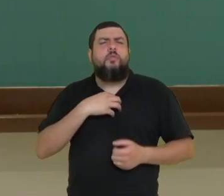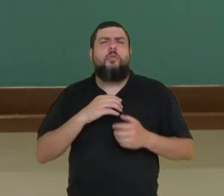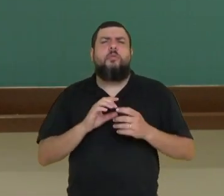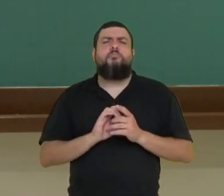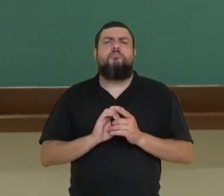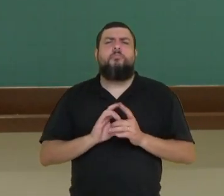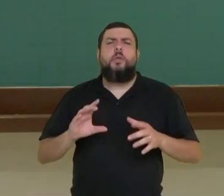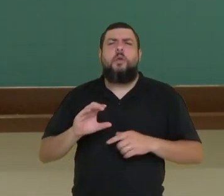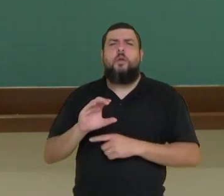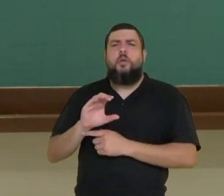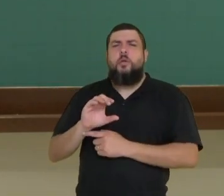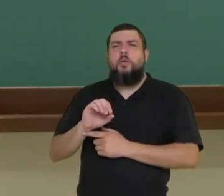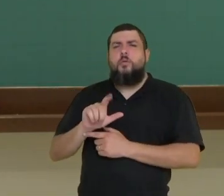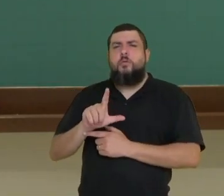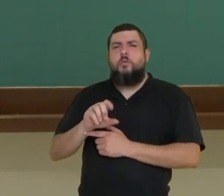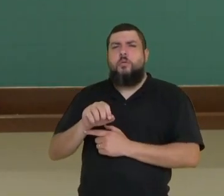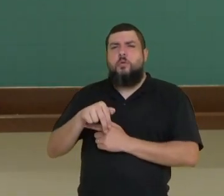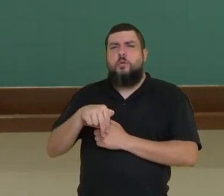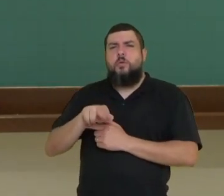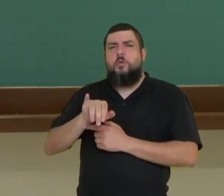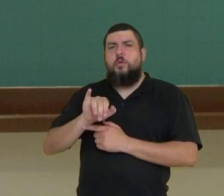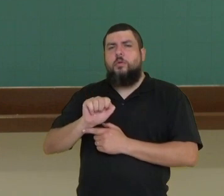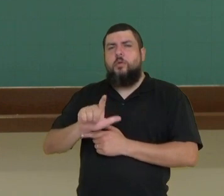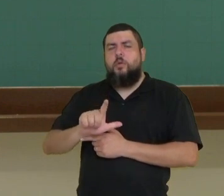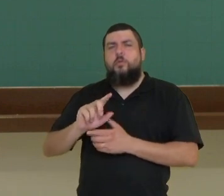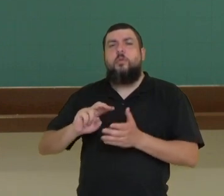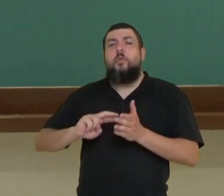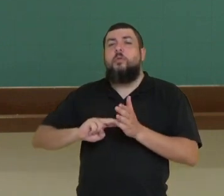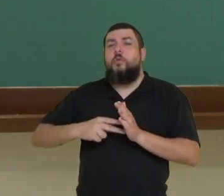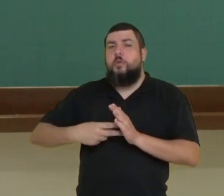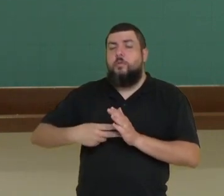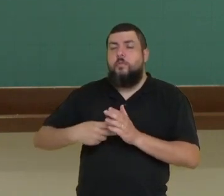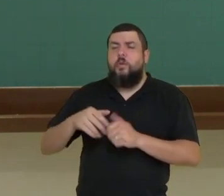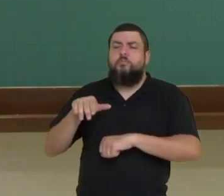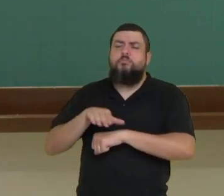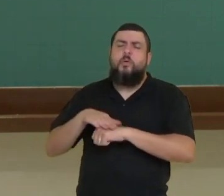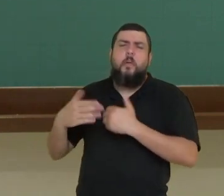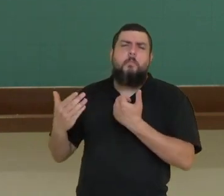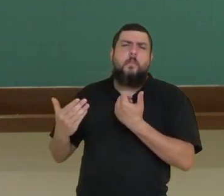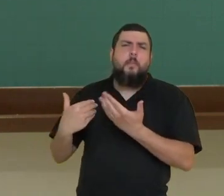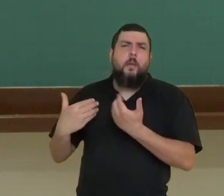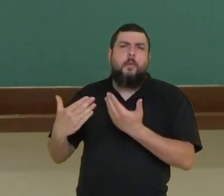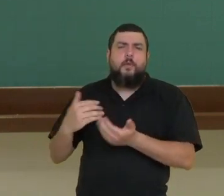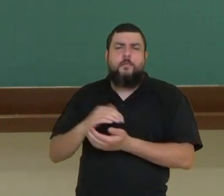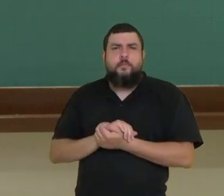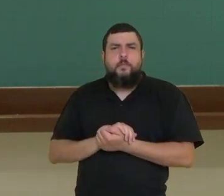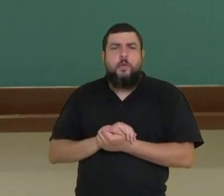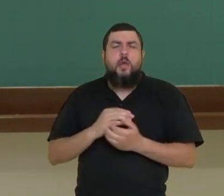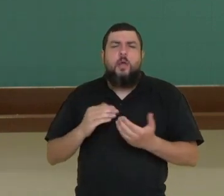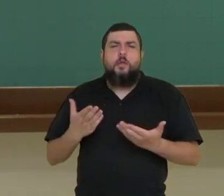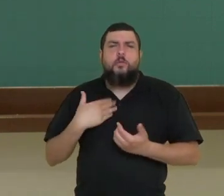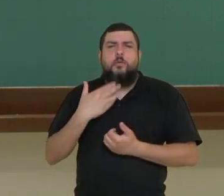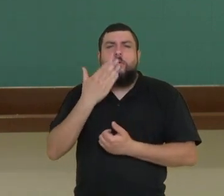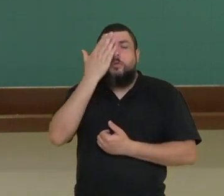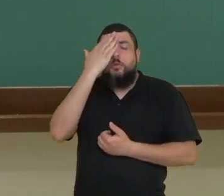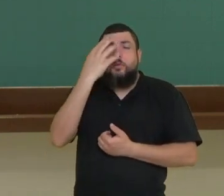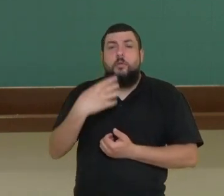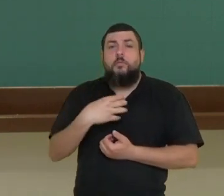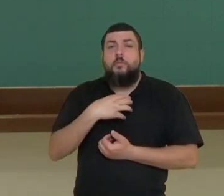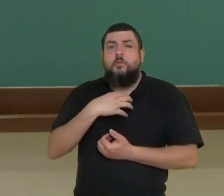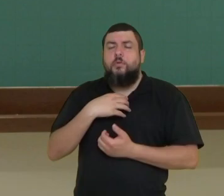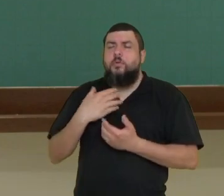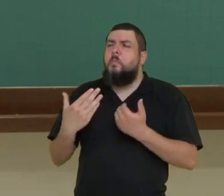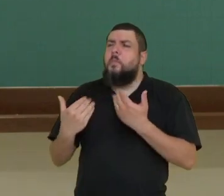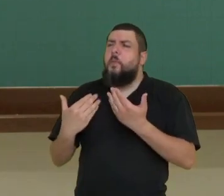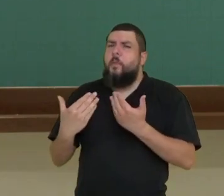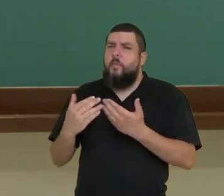vem de colóquio, que significa conversa. Então, por definição, já sabemos que uma linguagem coloquial é de que tipo?